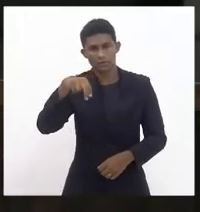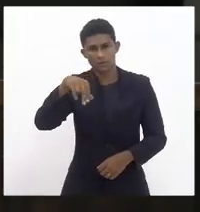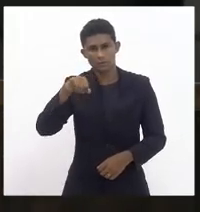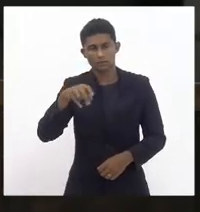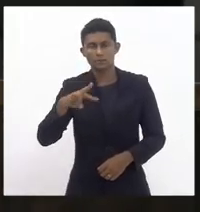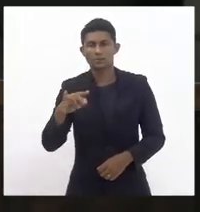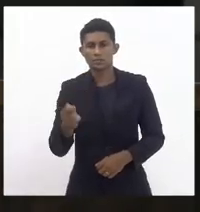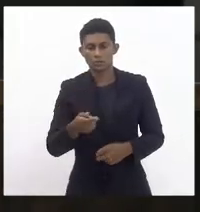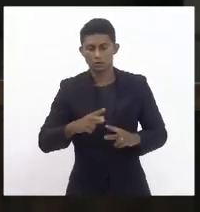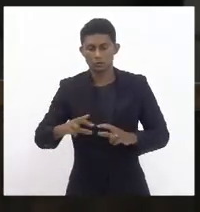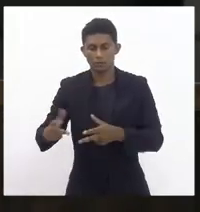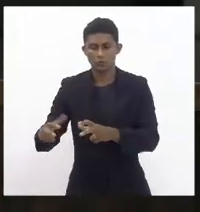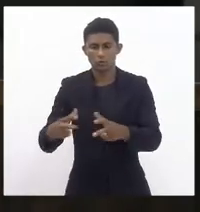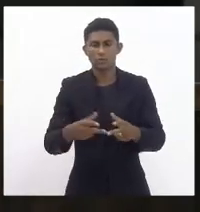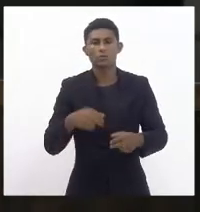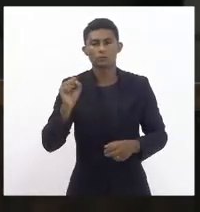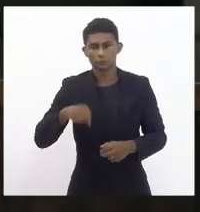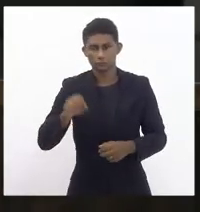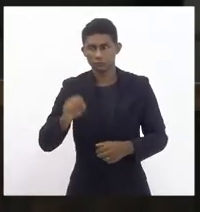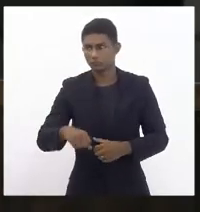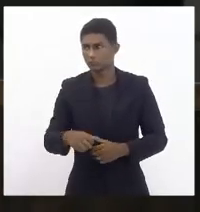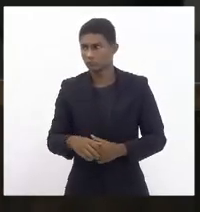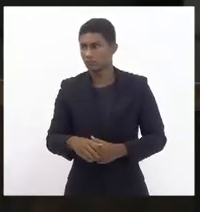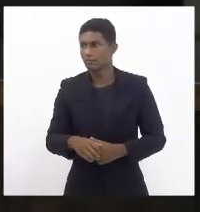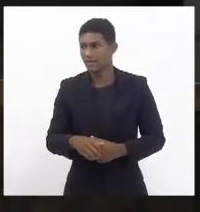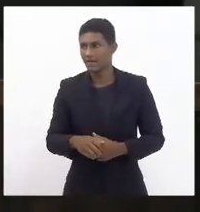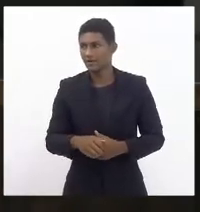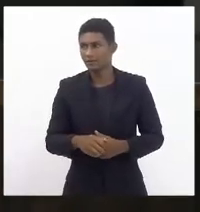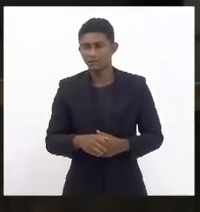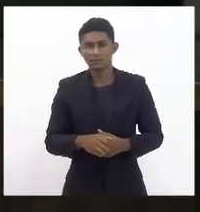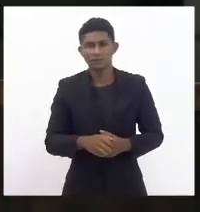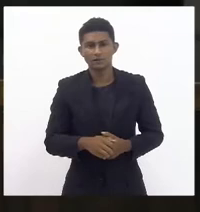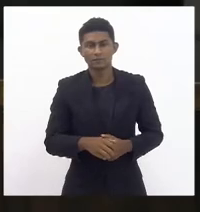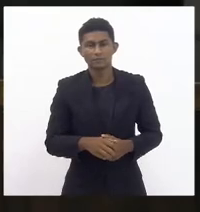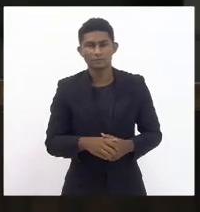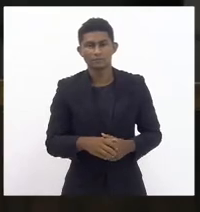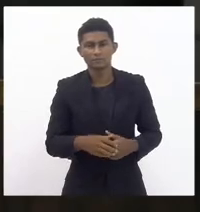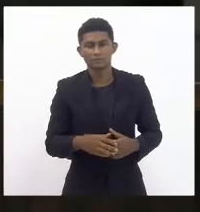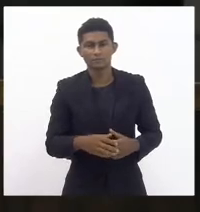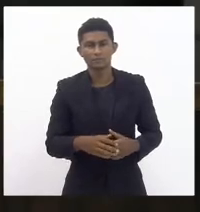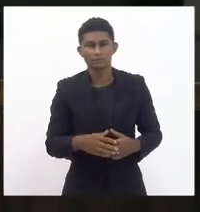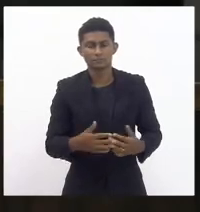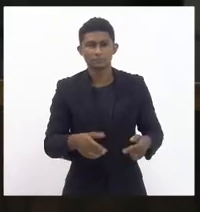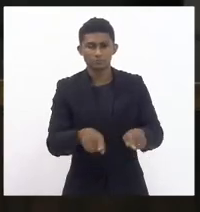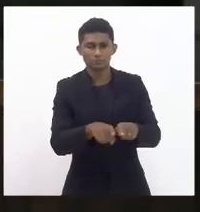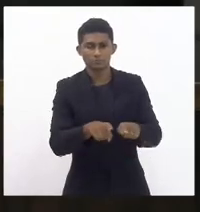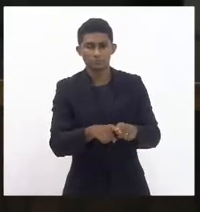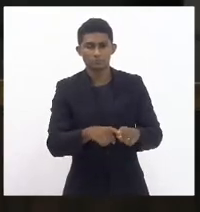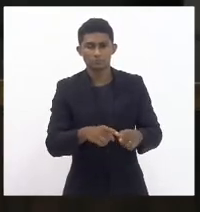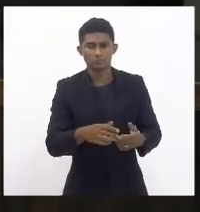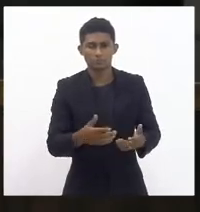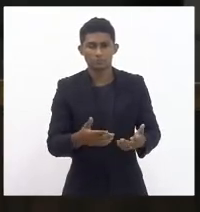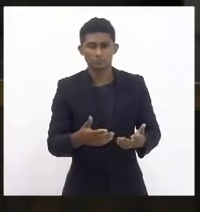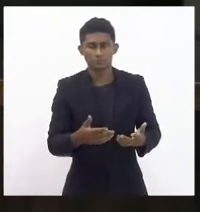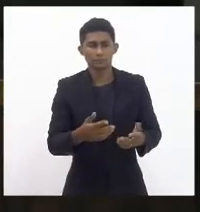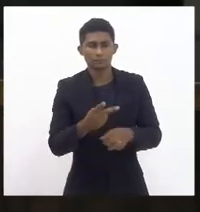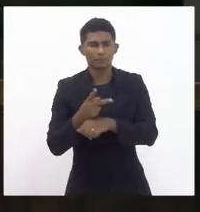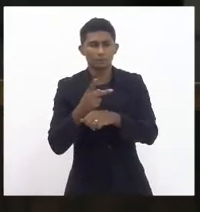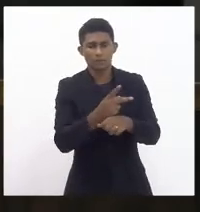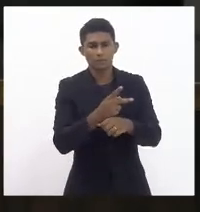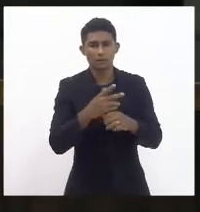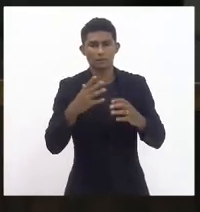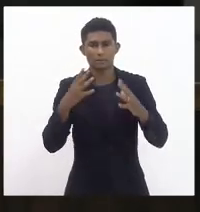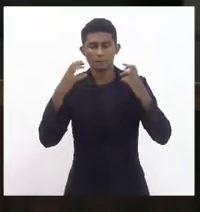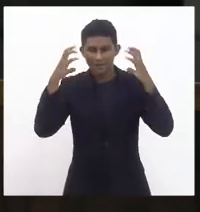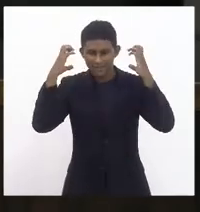normas internas e proposições externas favorável ela trouxesse Fernandes projeto da solução 895 de 21 de altura da Renata Souza concede prêmio Marielle